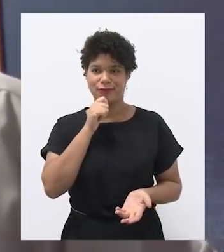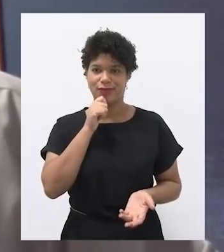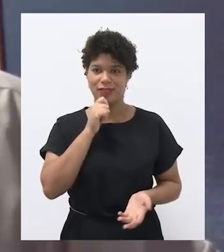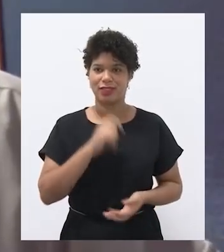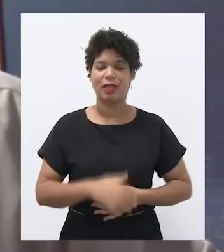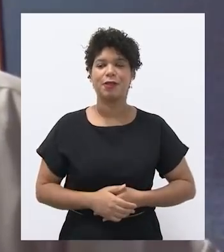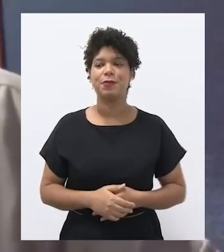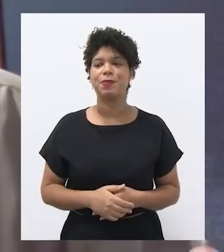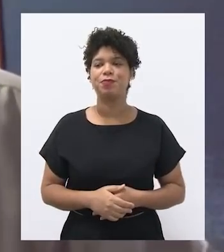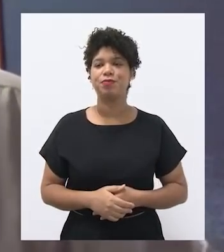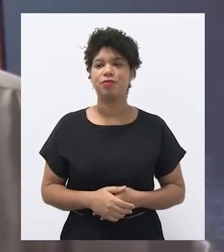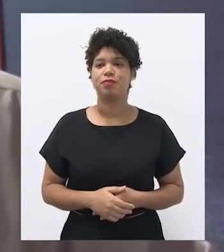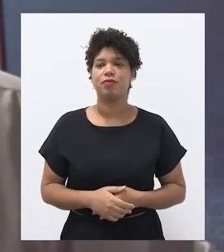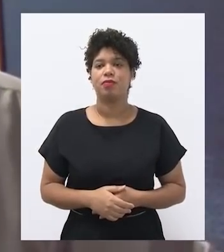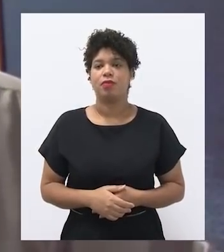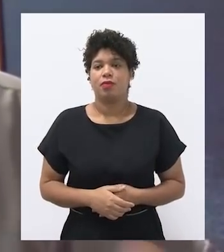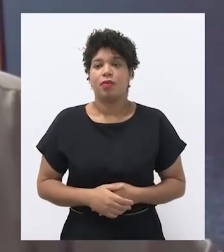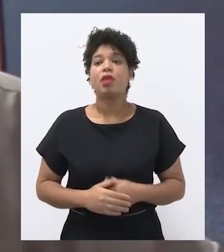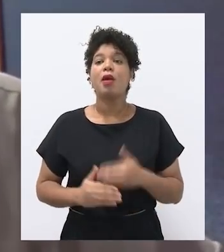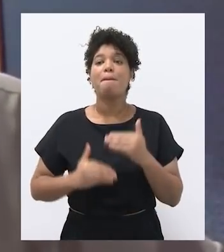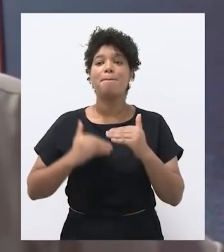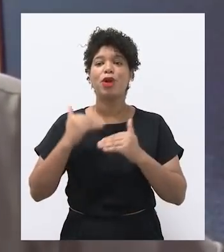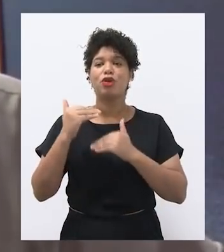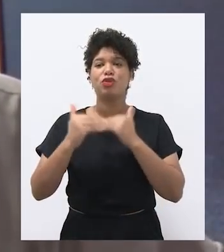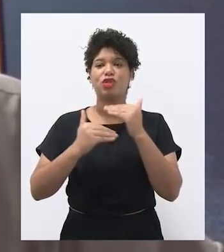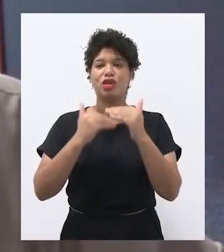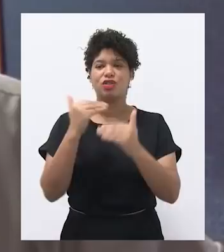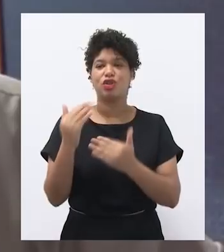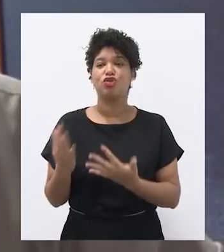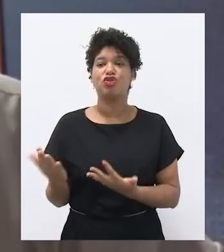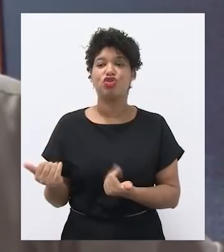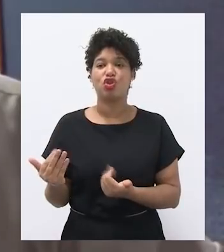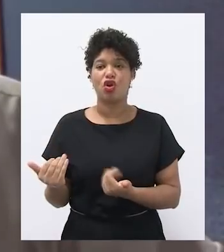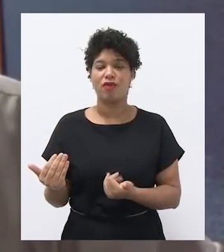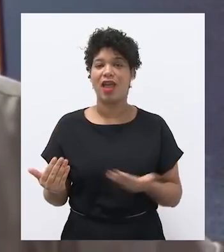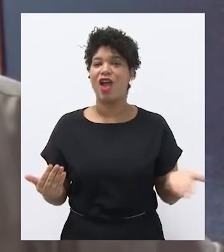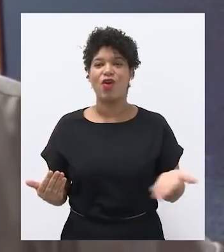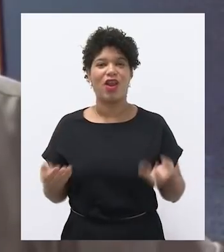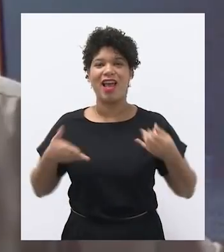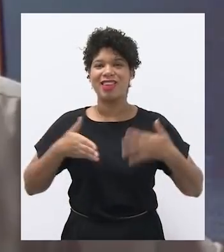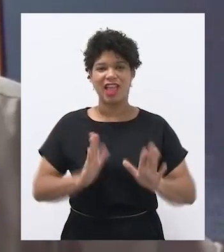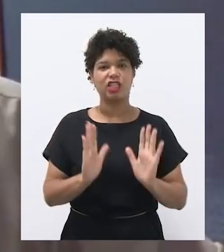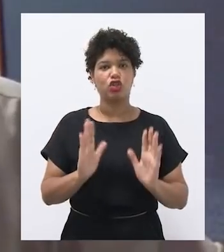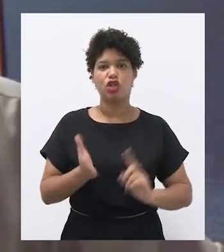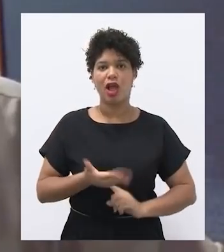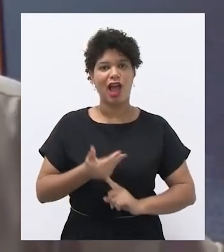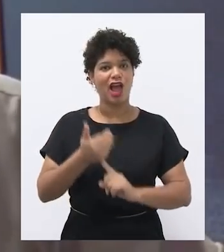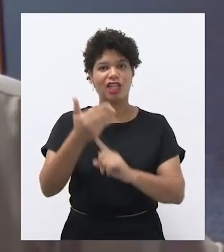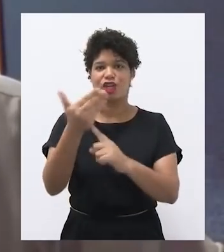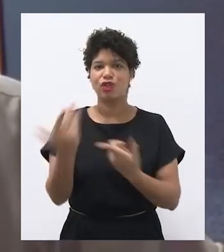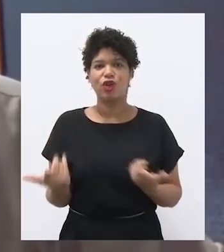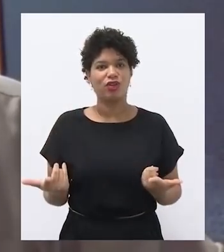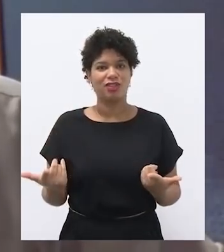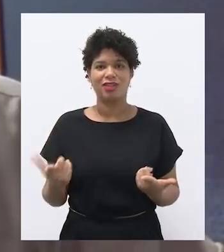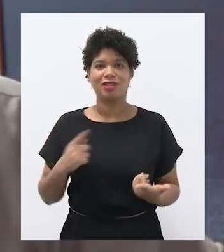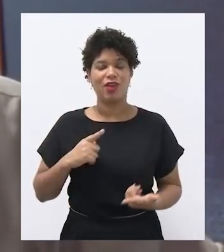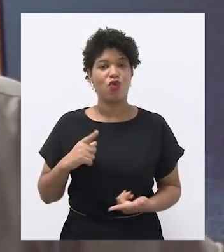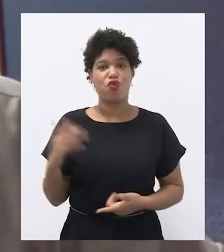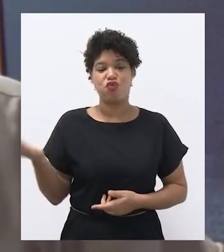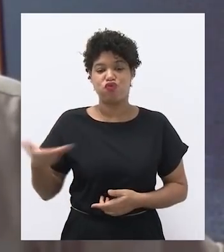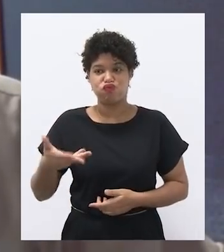Esse processo para os mais jovens, para uma geração que já nasceu conectada, ele é muito mais